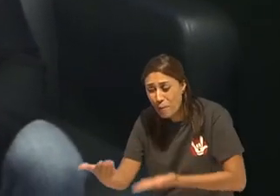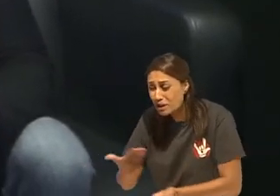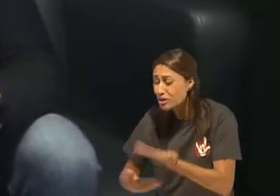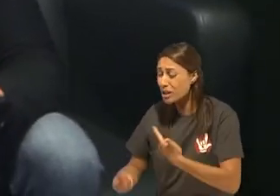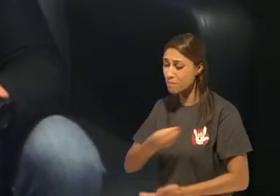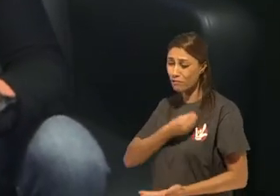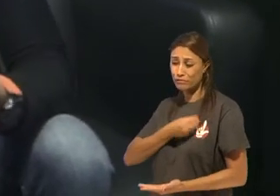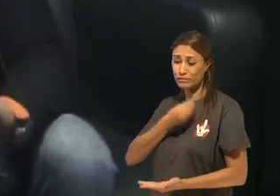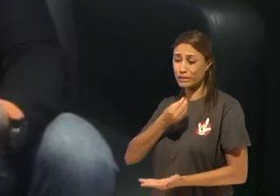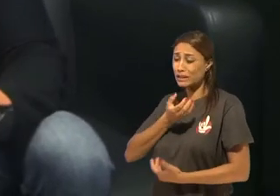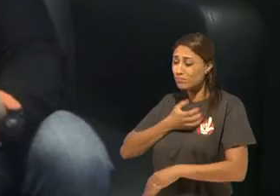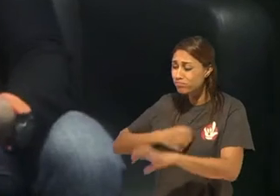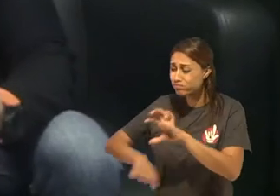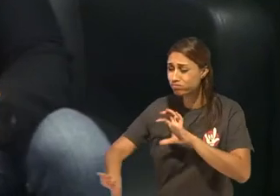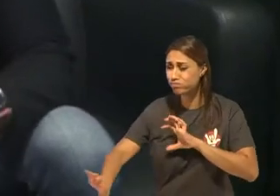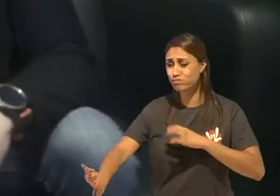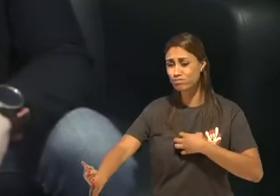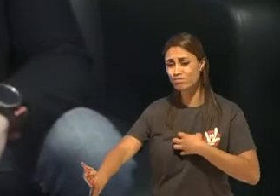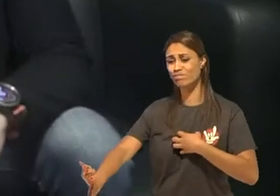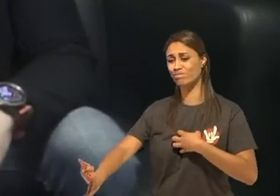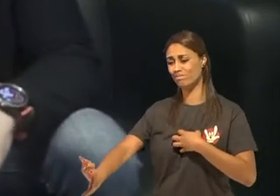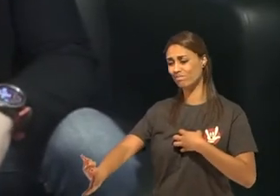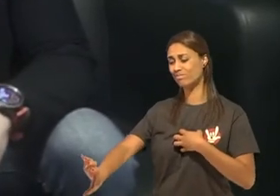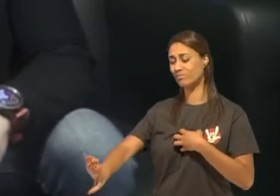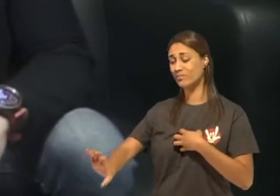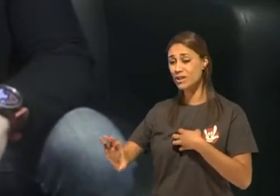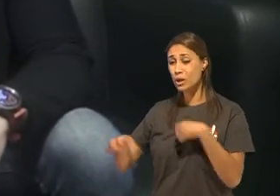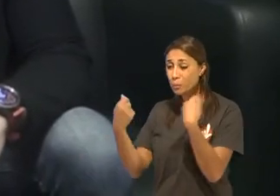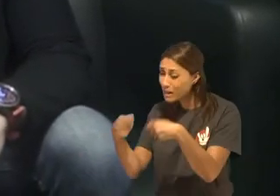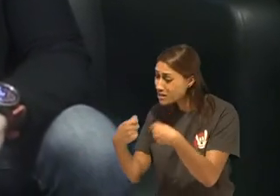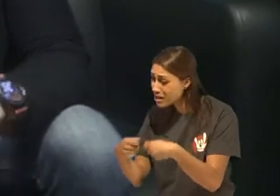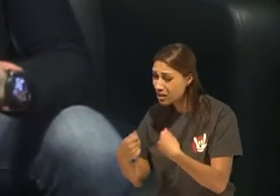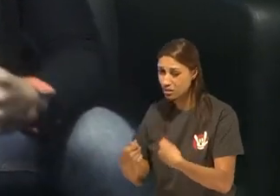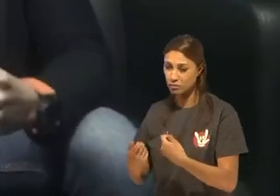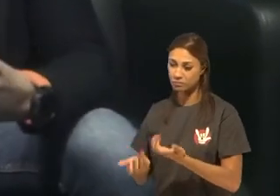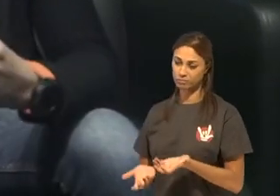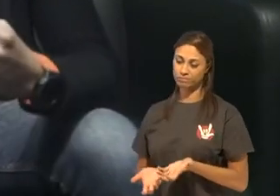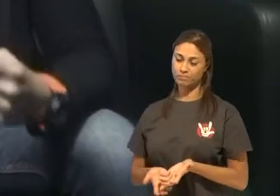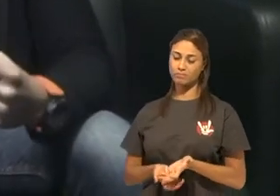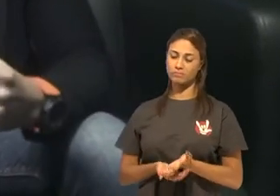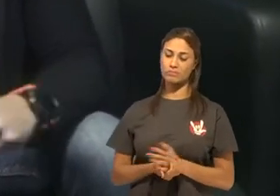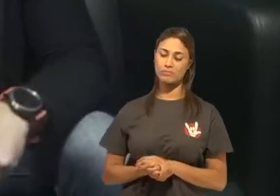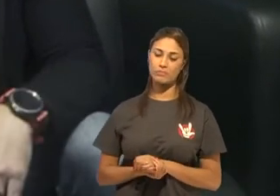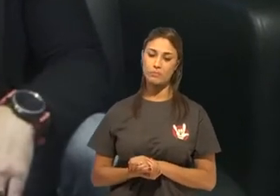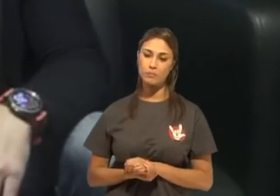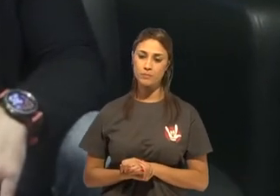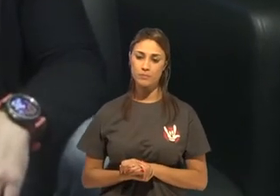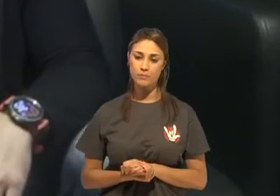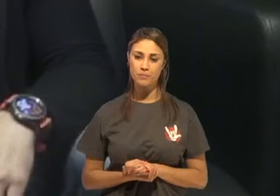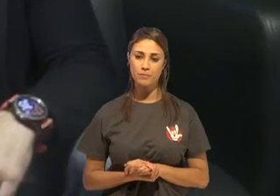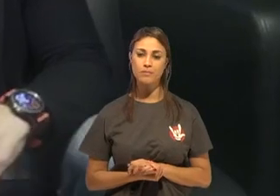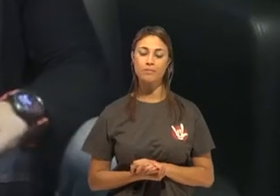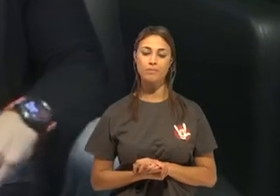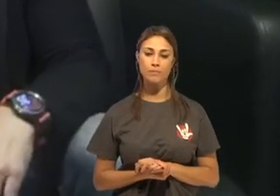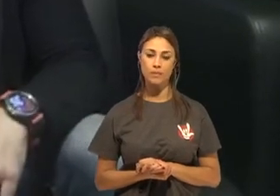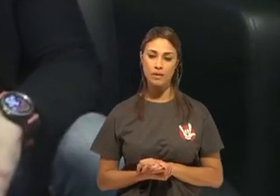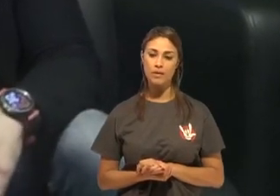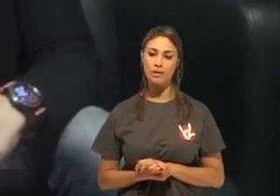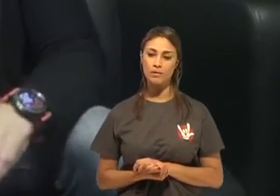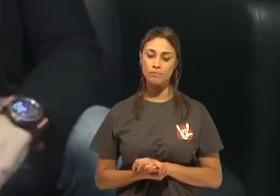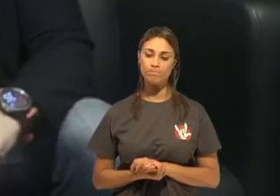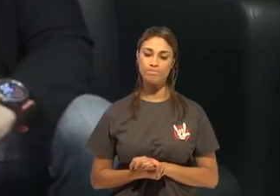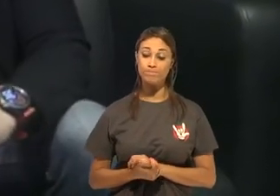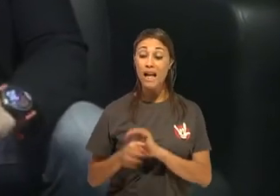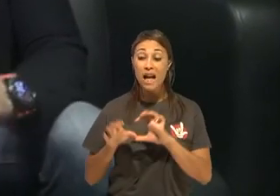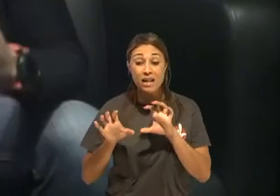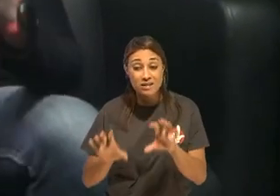de maneira mais intencional e intensa a vida dos relacionamentos, porque é isso que de fato mais importa, tá